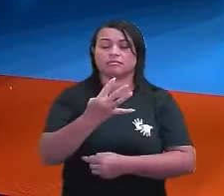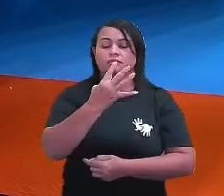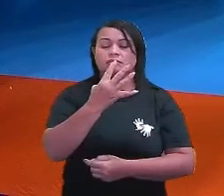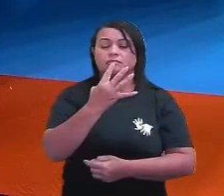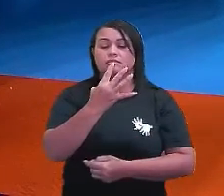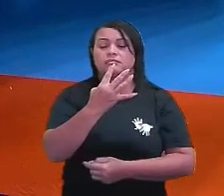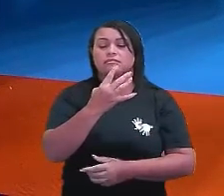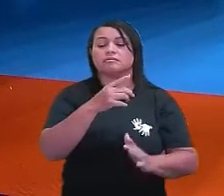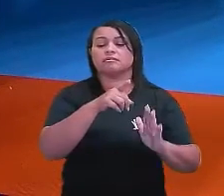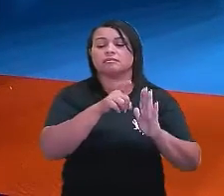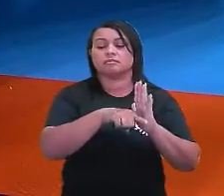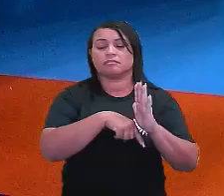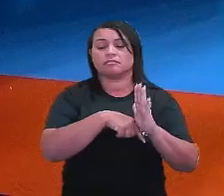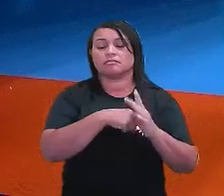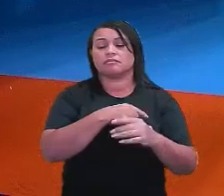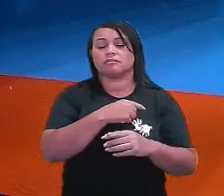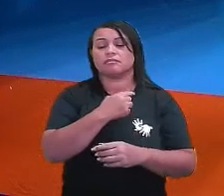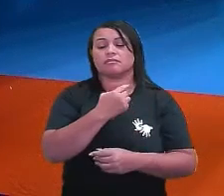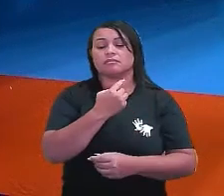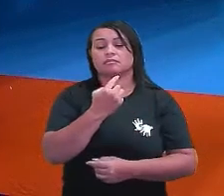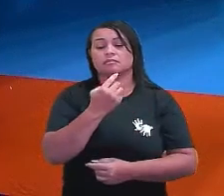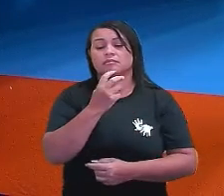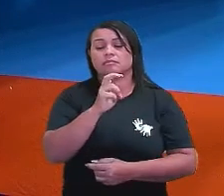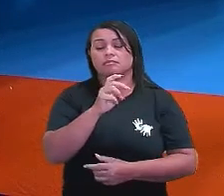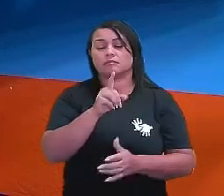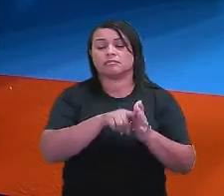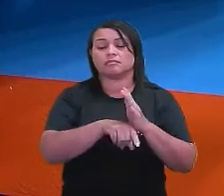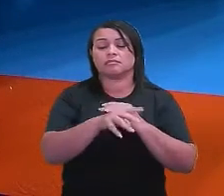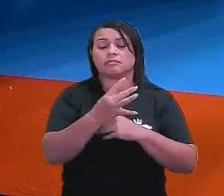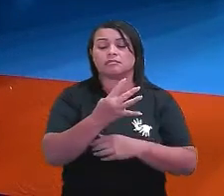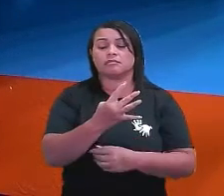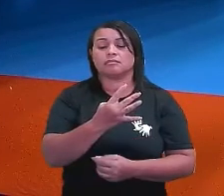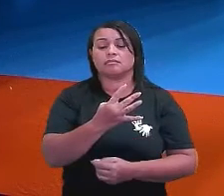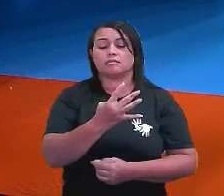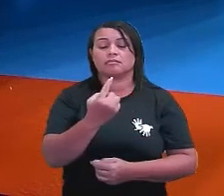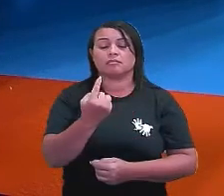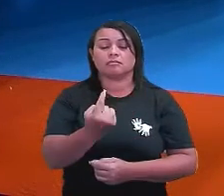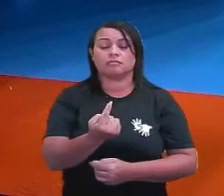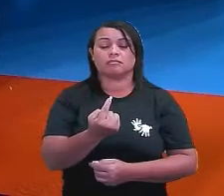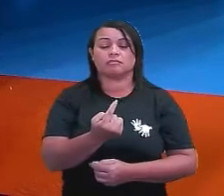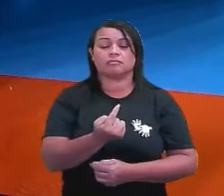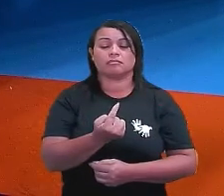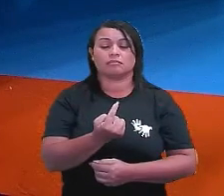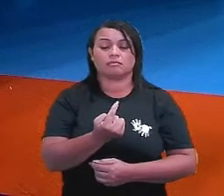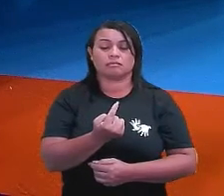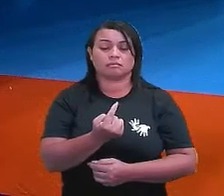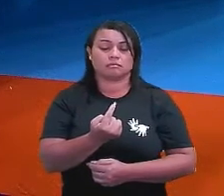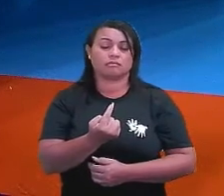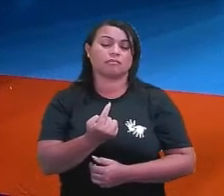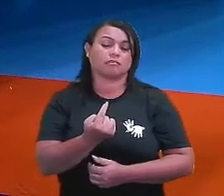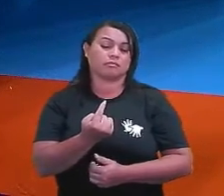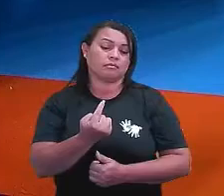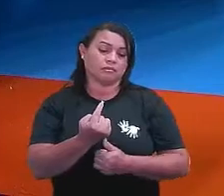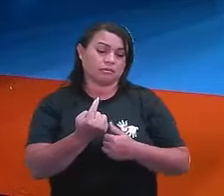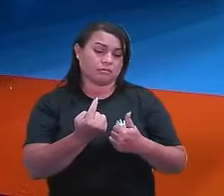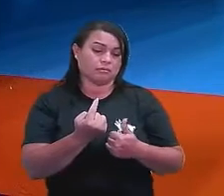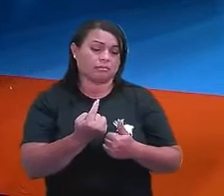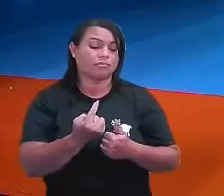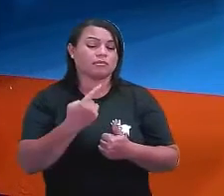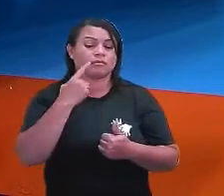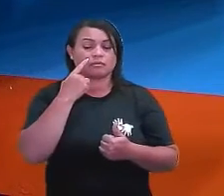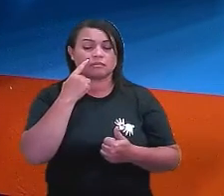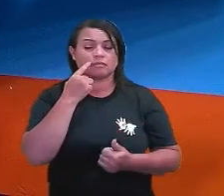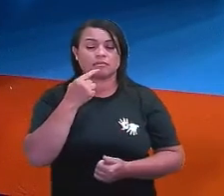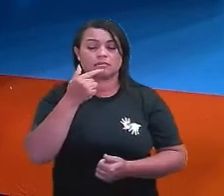Aí eu boto o 4 aqui. 5 menos 4 dá 1. Agora eu vou